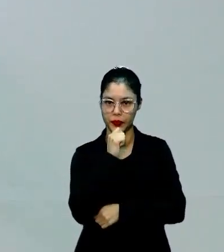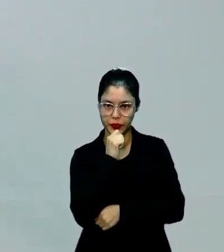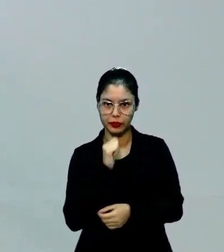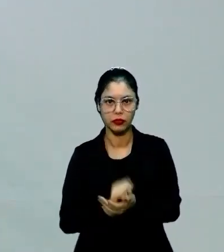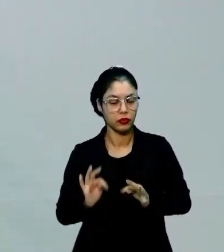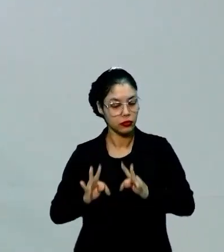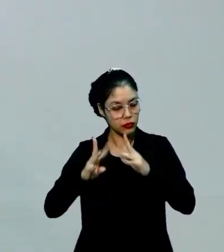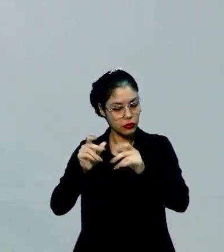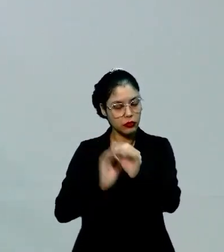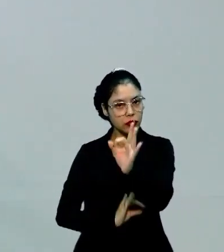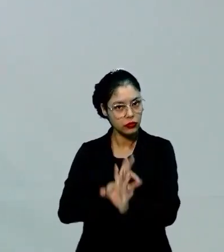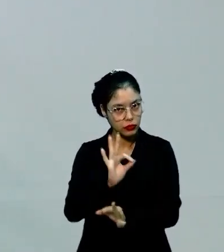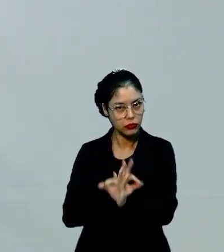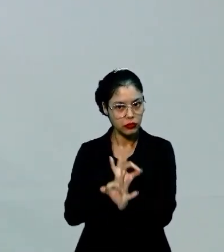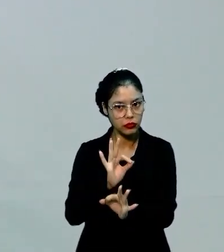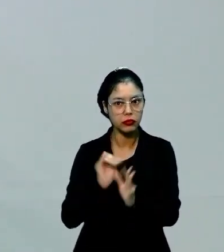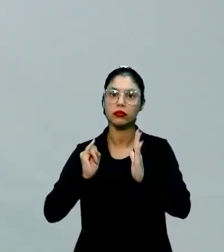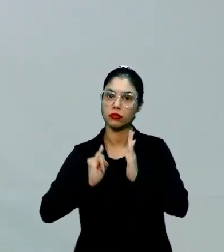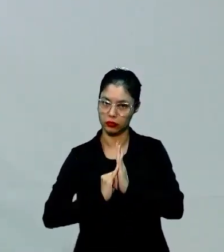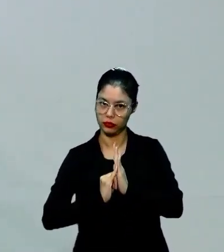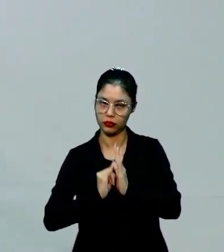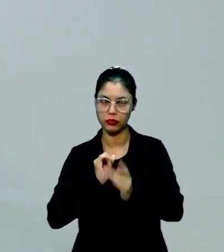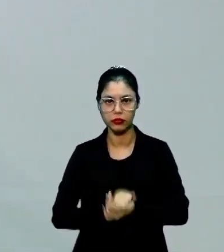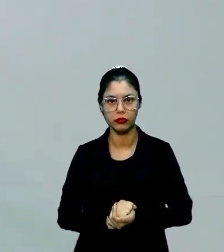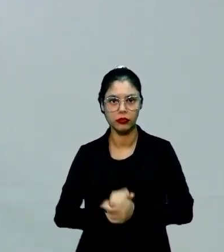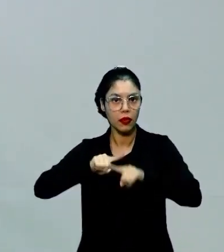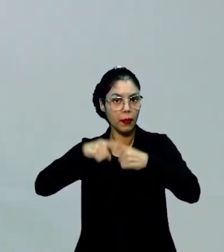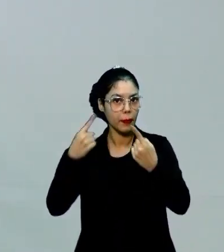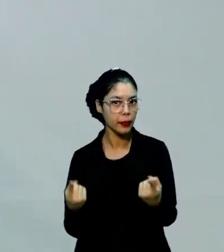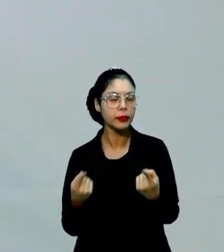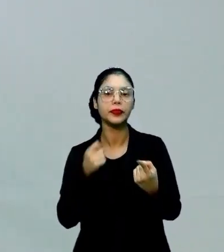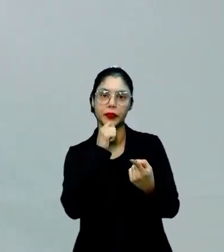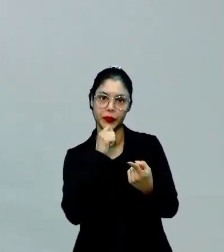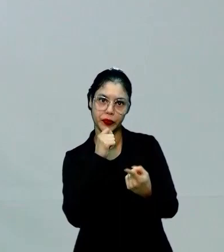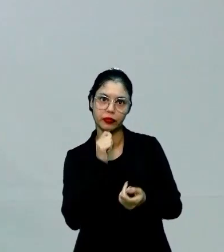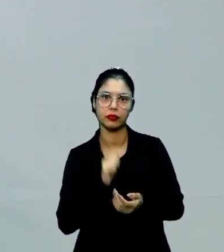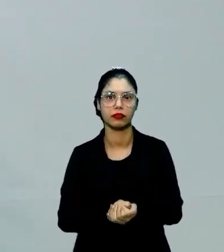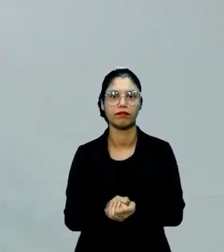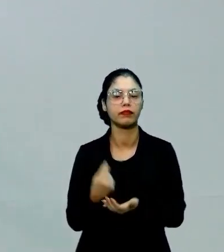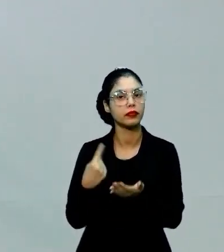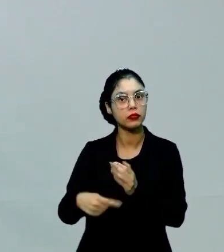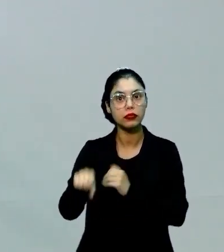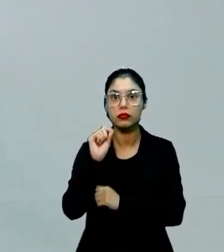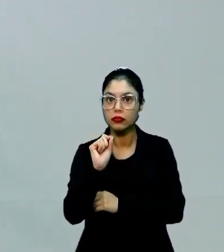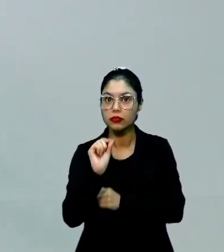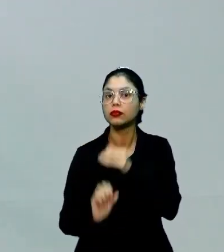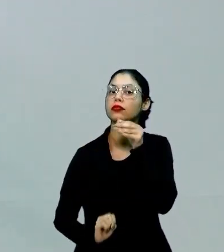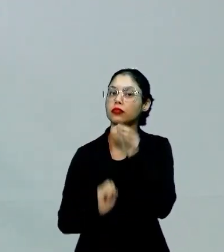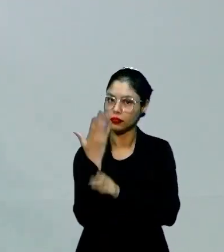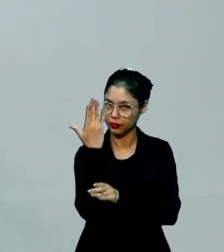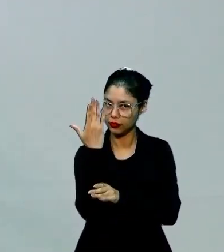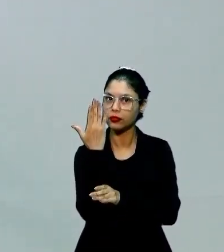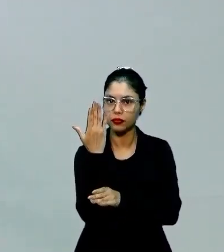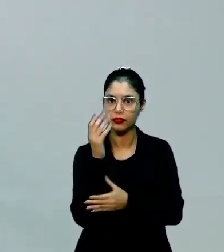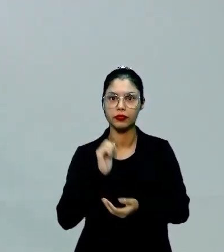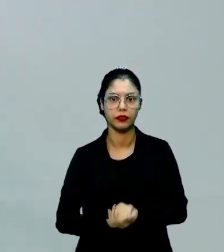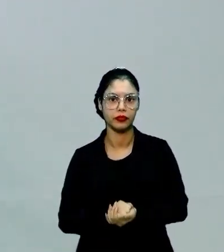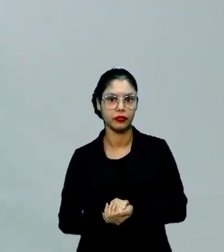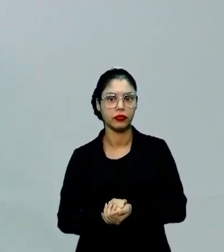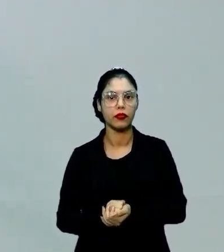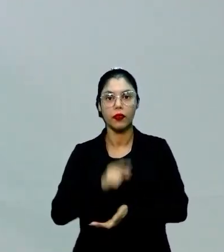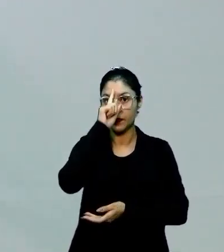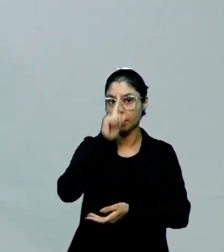toda essa organização institucional, mas não podemos desconsiderar a existência dos membros,